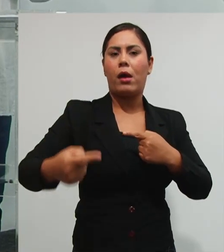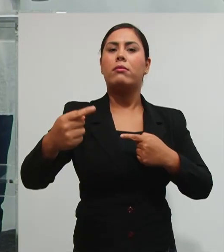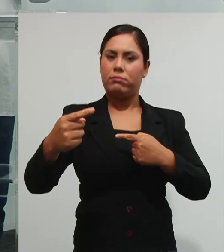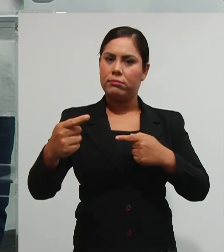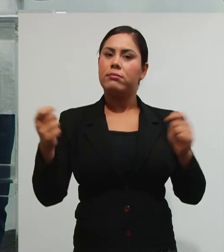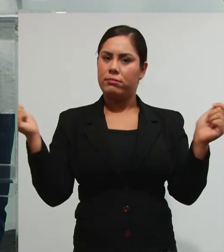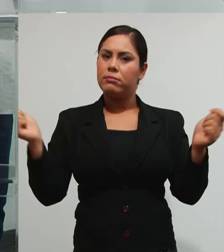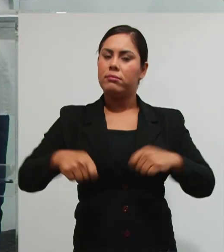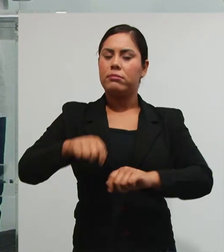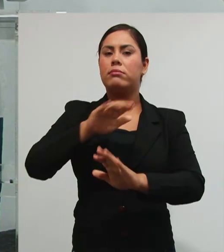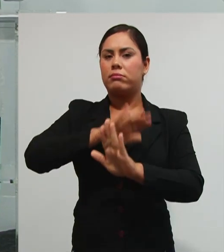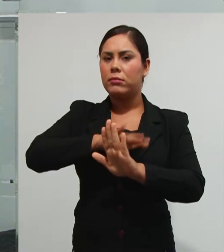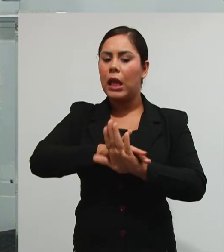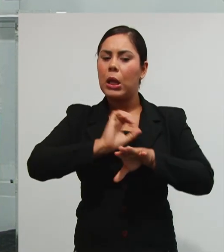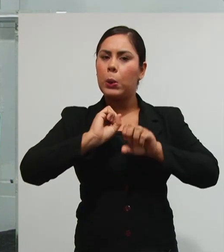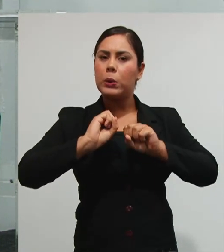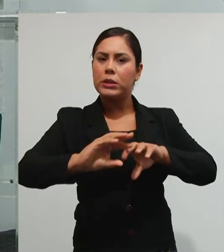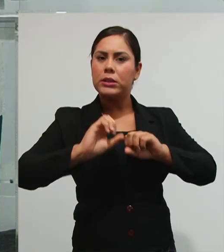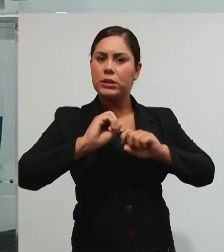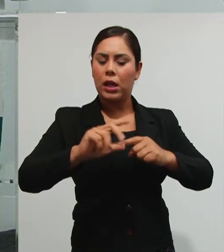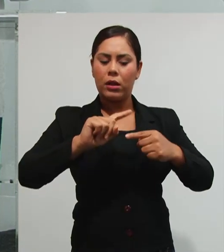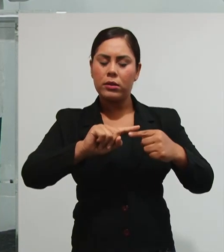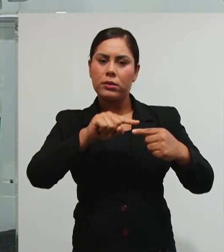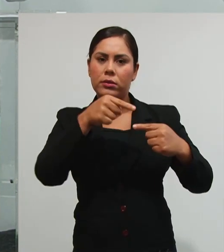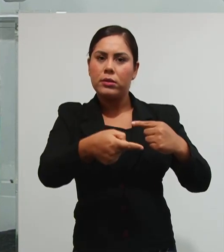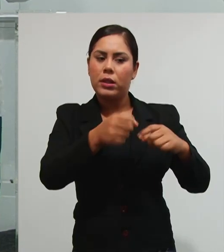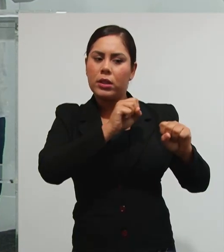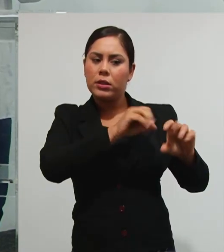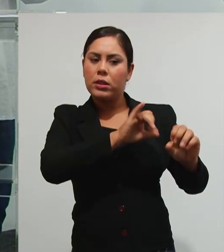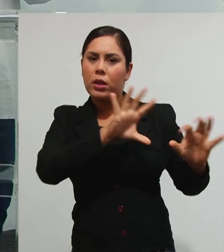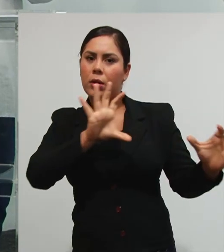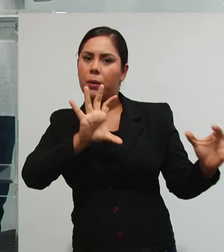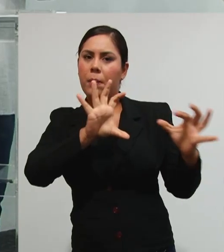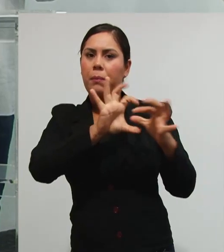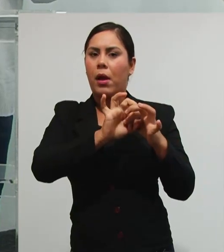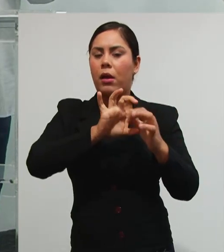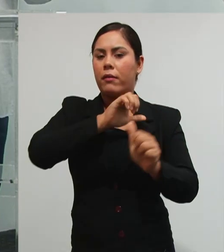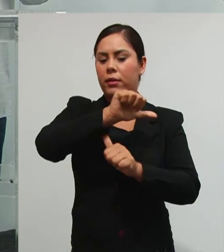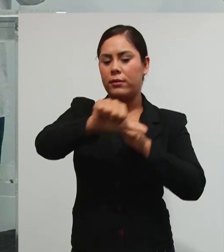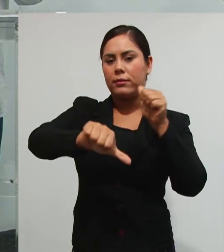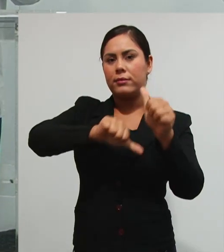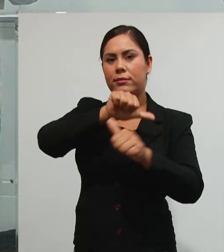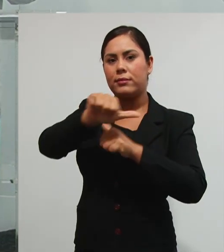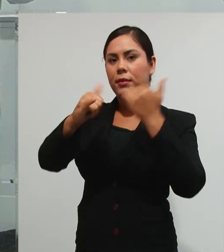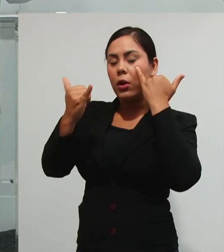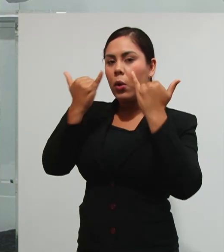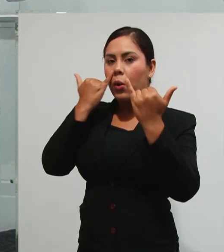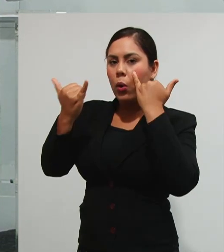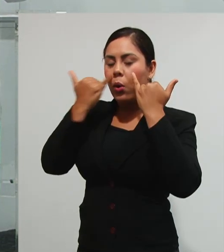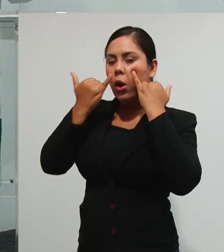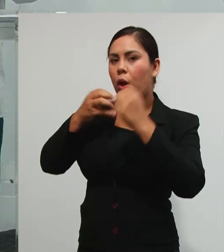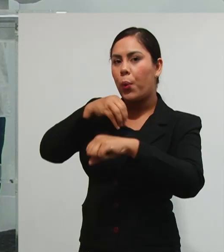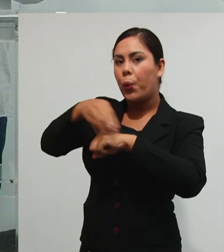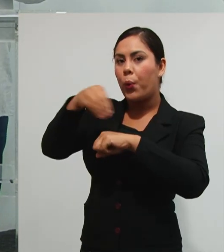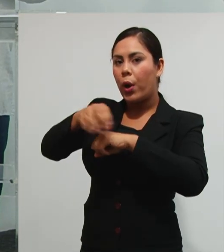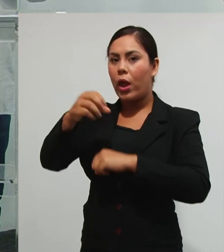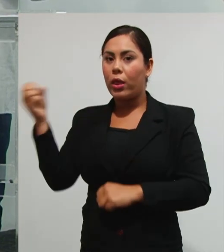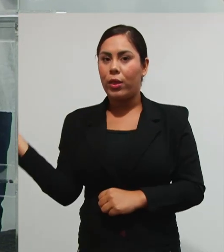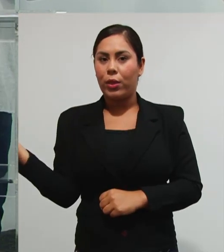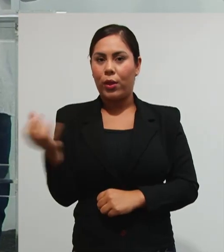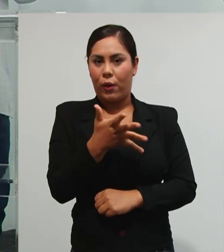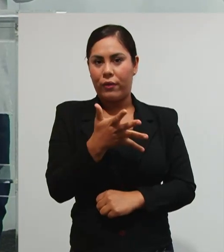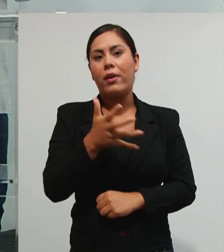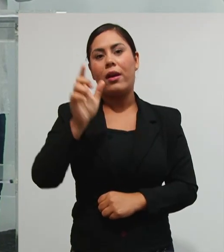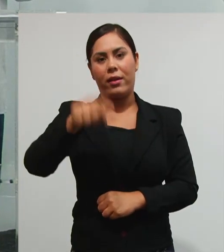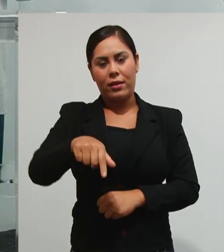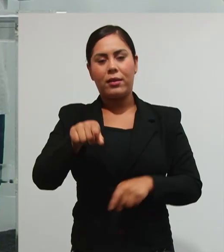Então, eu ensino isso, a partir desse conhecimento eu vou transformar essa informação em uma nova informação